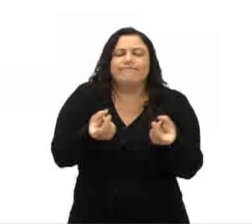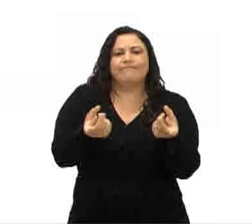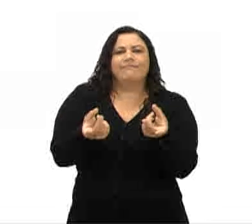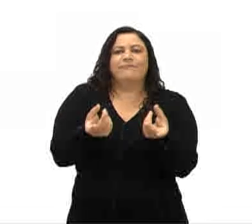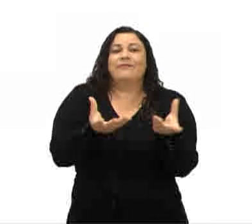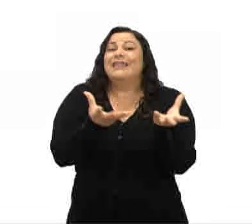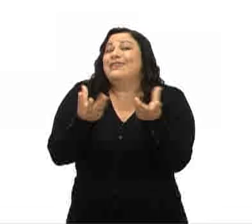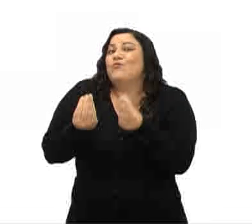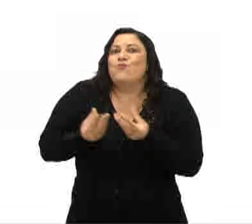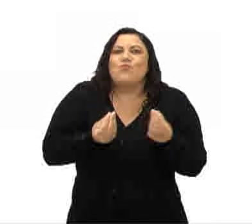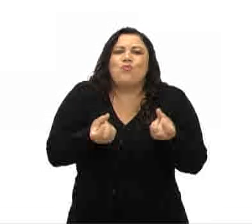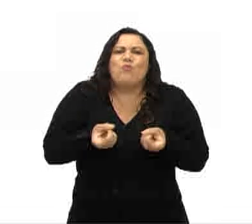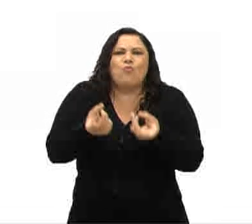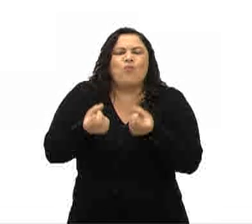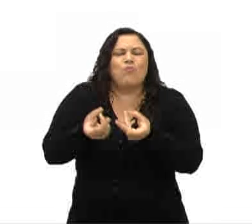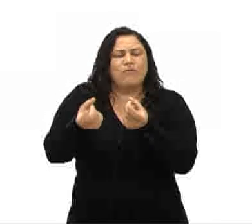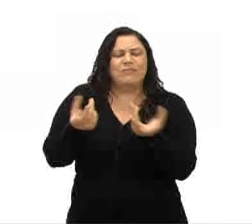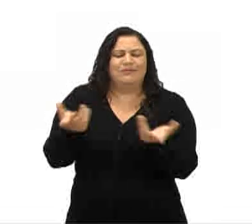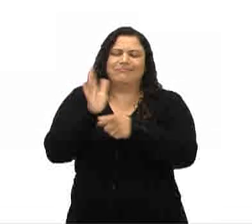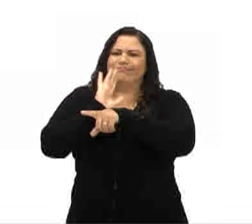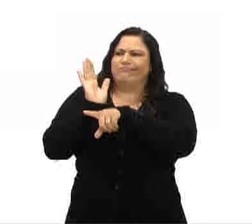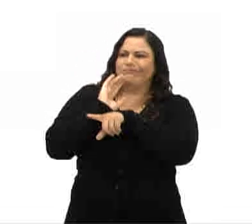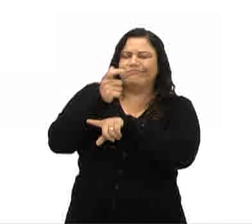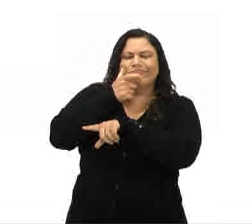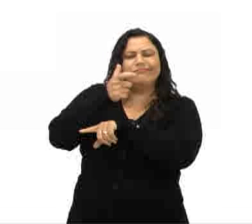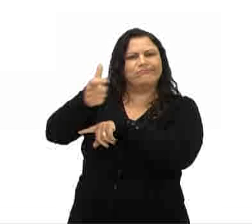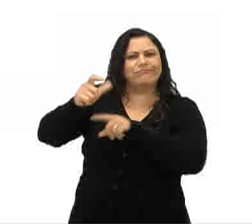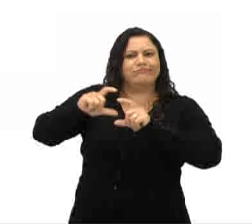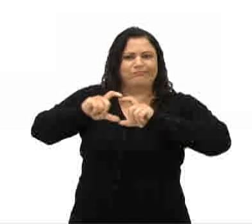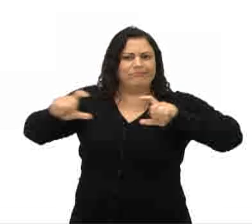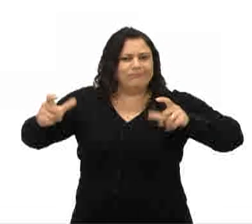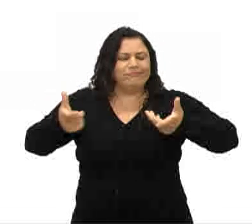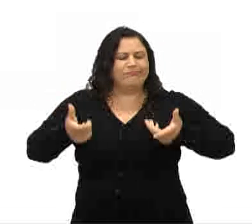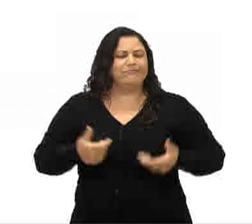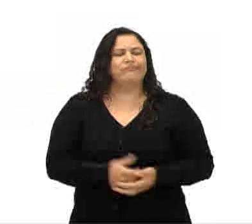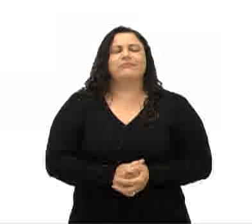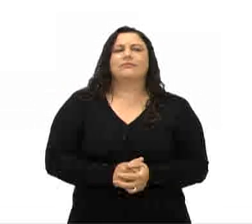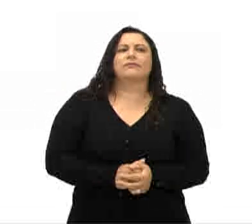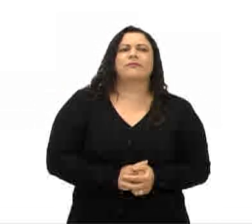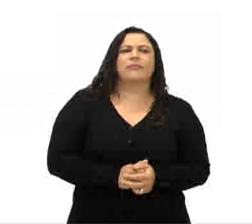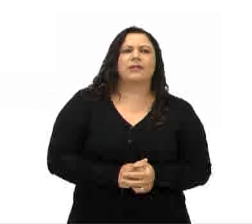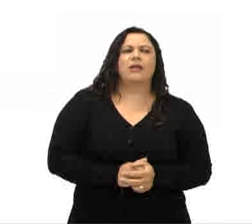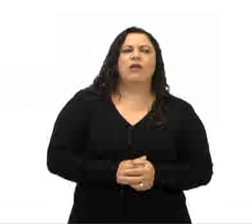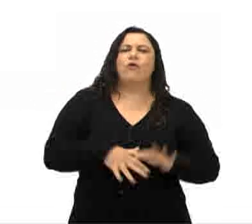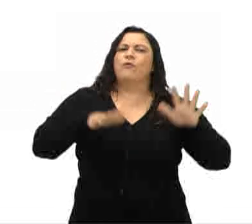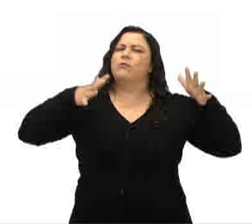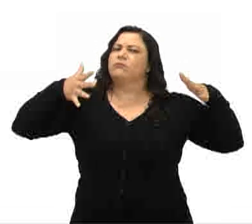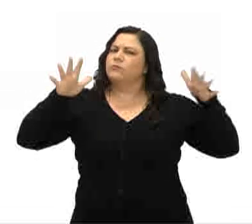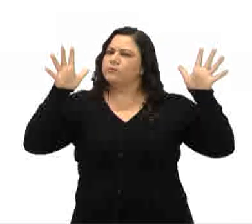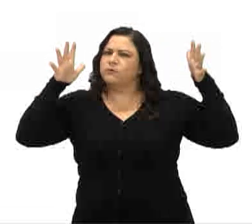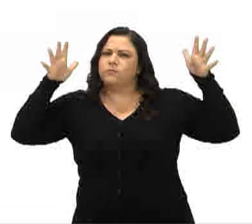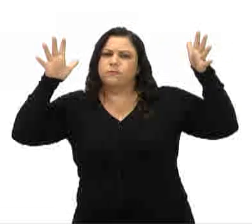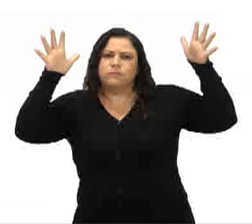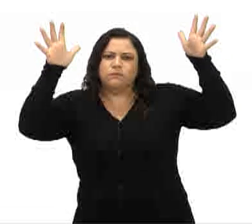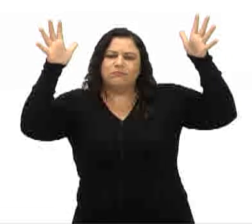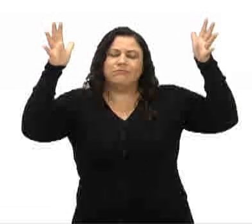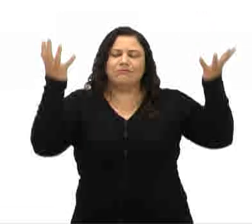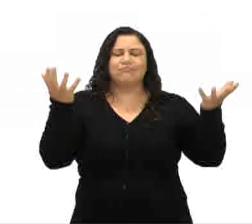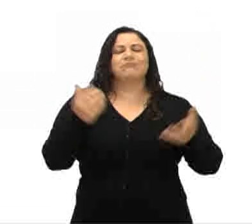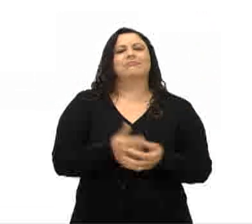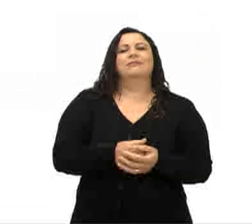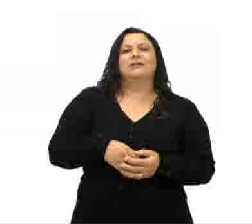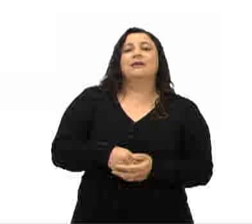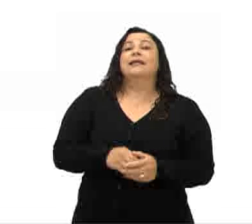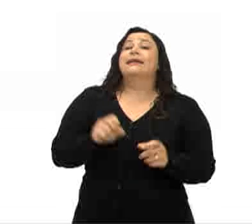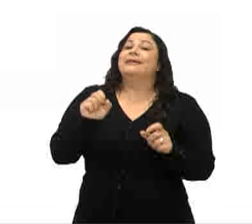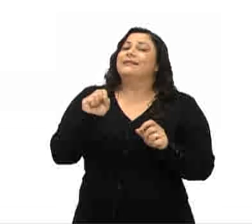filme foi aclamado. Ademais, quer dizer, além disso, né, a expressão sucesso de bilheteria, na literalidade, quer dizer, se eu